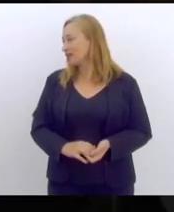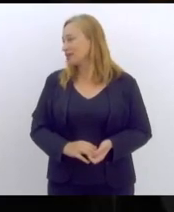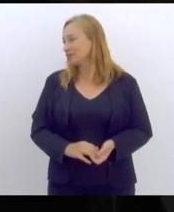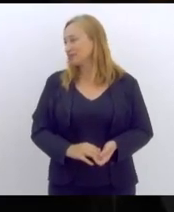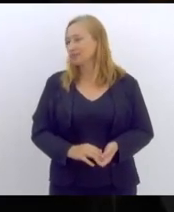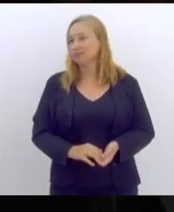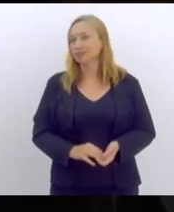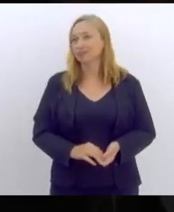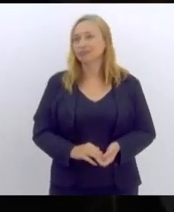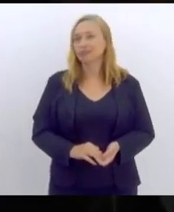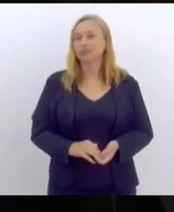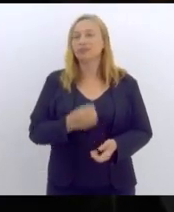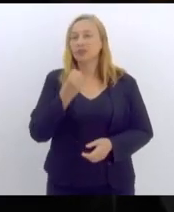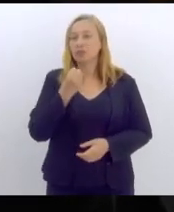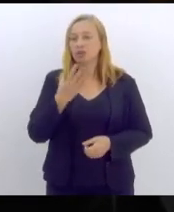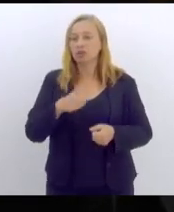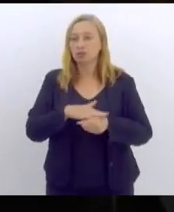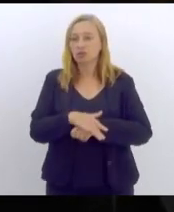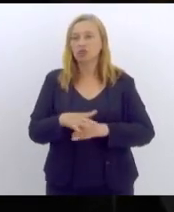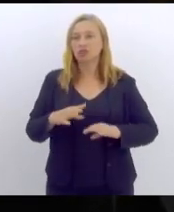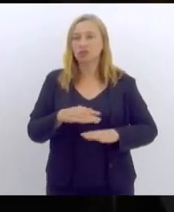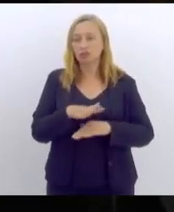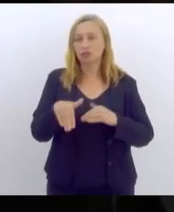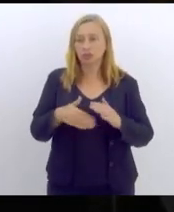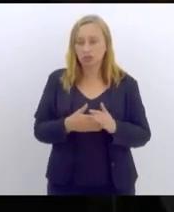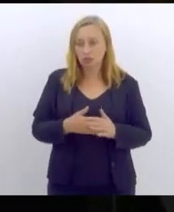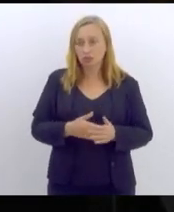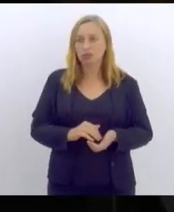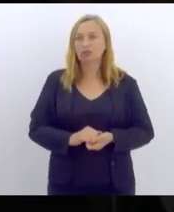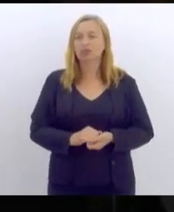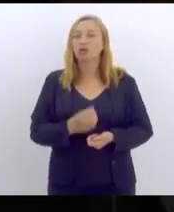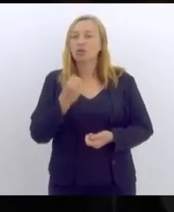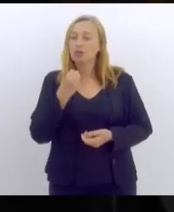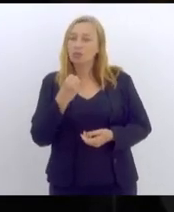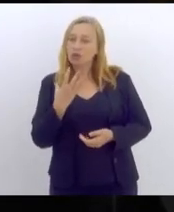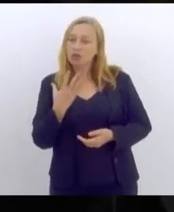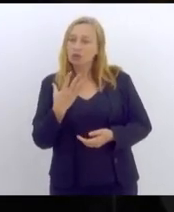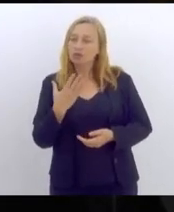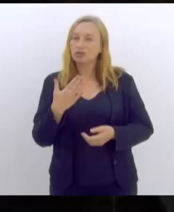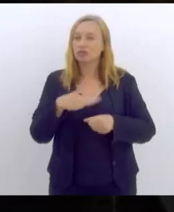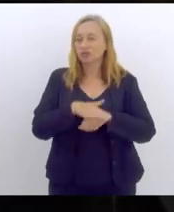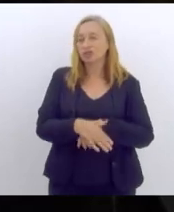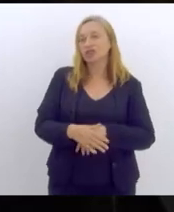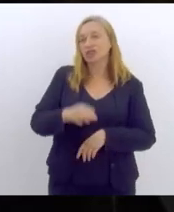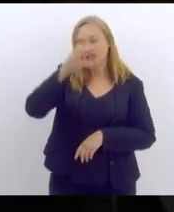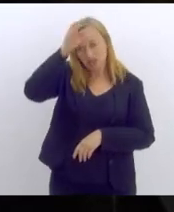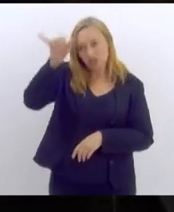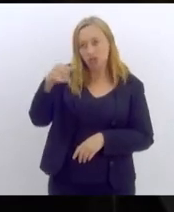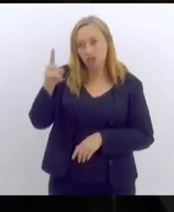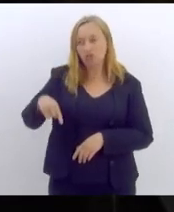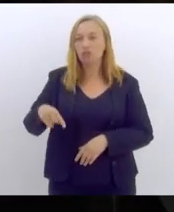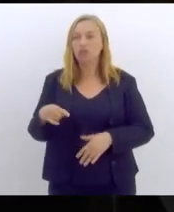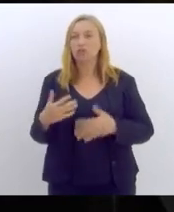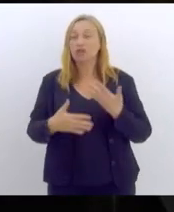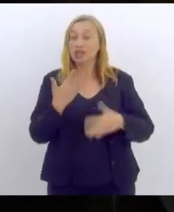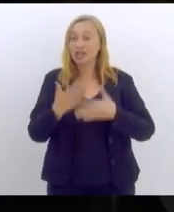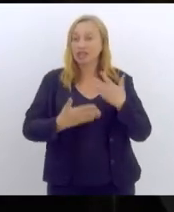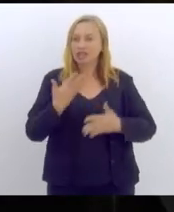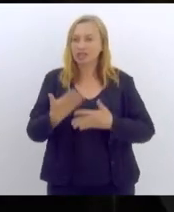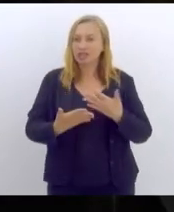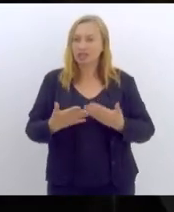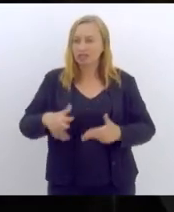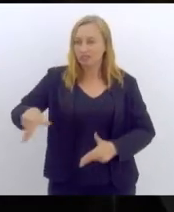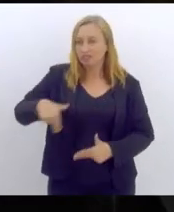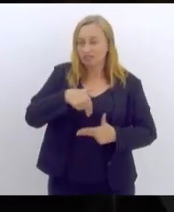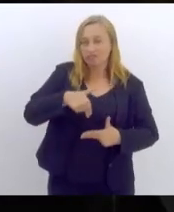Olá, olá, olá. Boa noite a todos, boa noite a todas. Boa noite, Tia Ju. Prazer enorme em estar falando a primeira